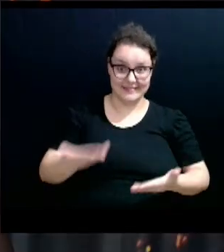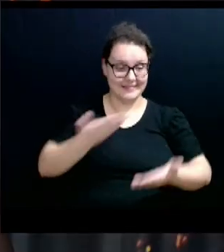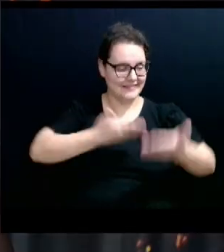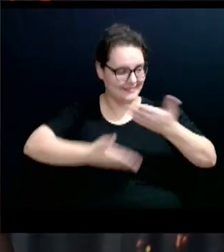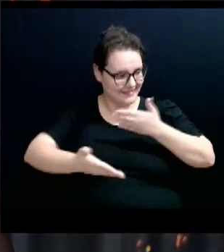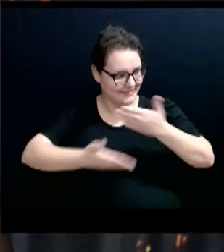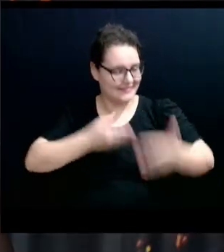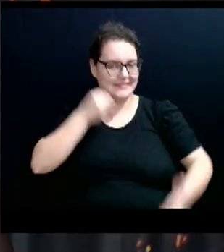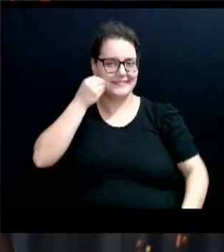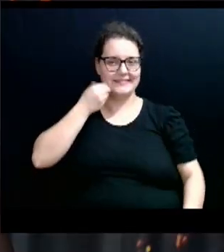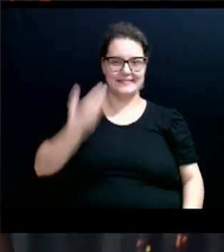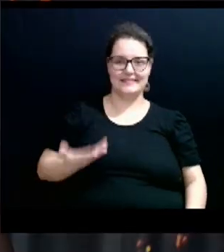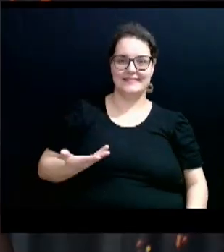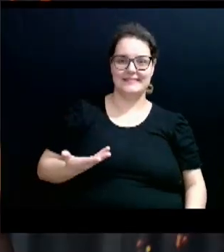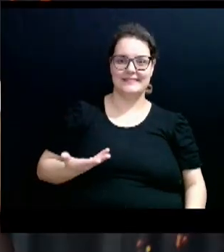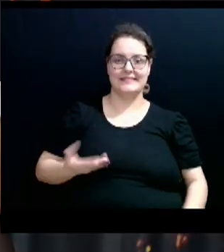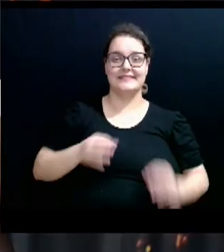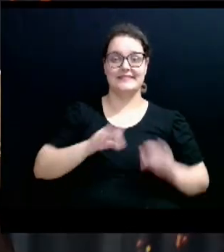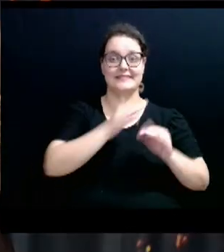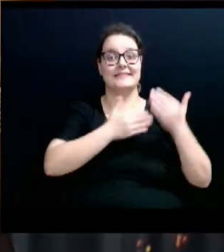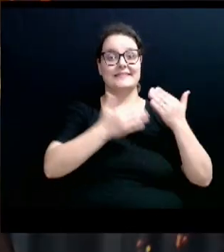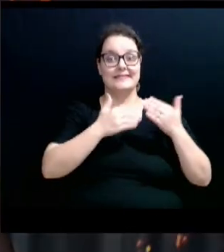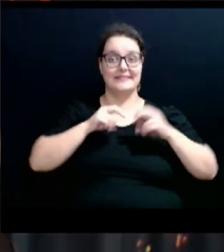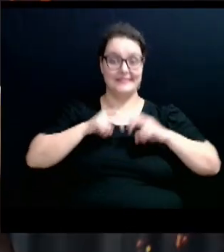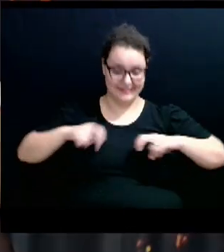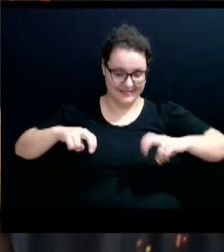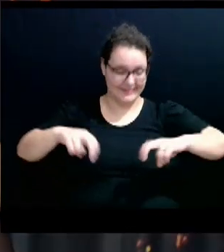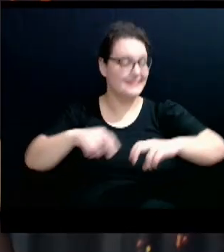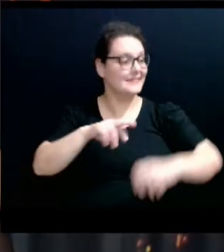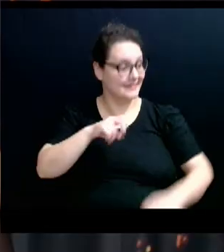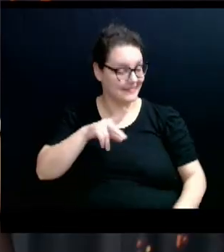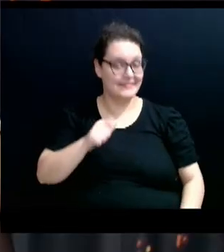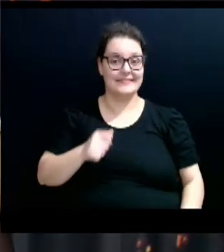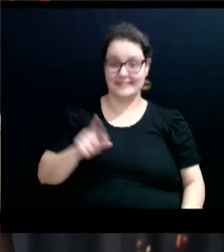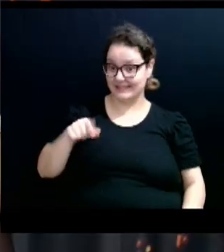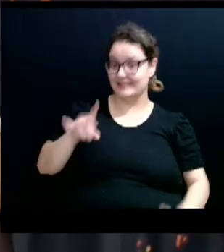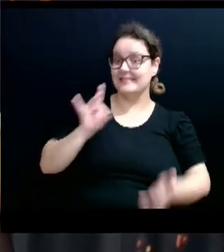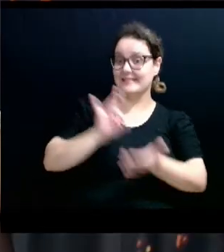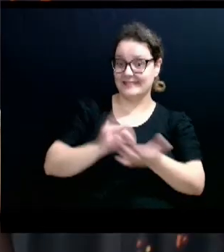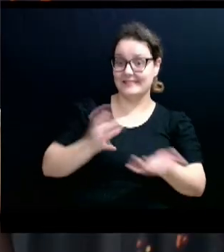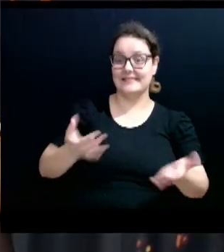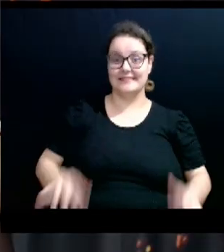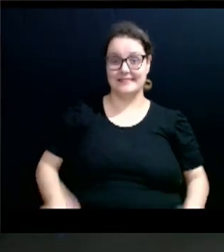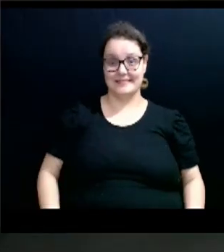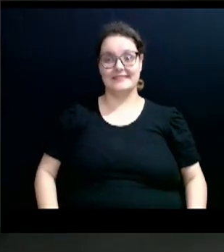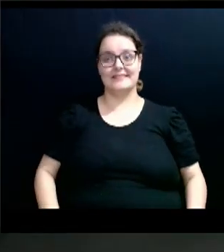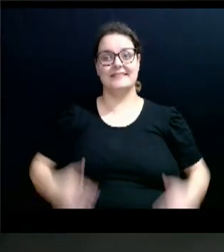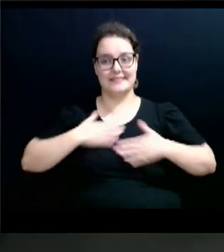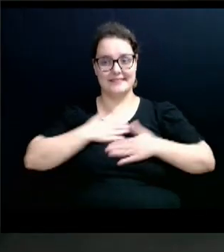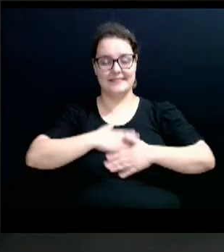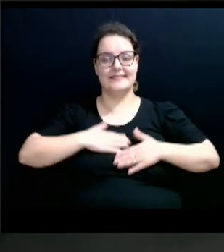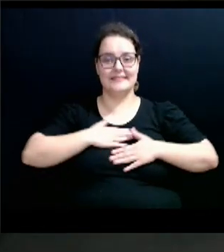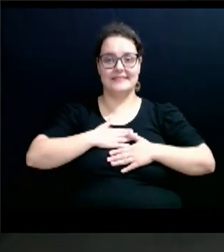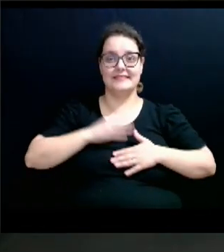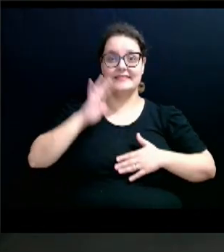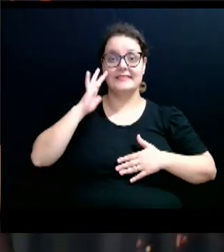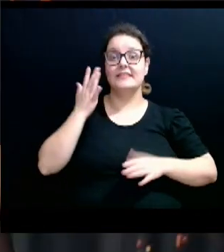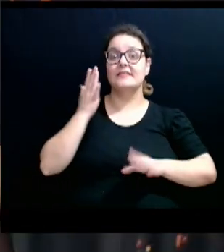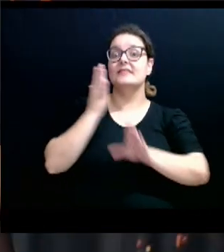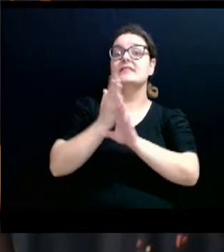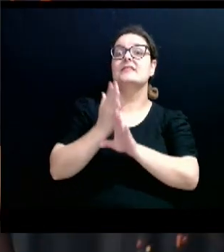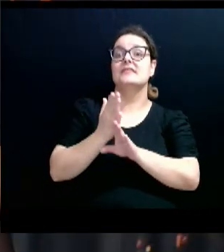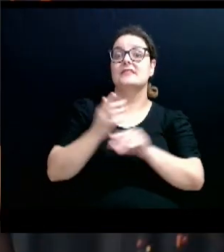maneira muito ancestral, que é numa roda, né? É verdade, assim, é então, verdade. É um grande prazer. E onde que a gente encontra seu livro, se alguém